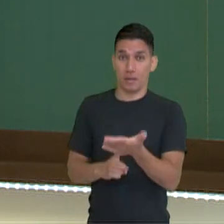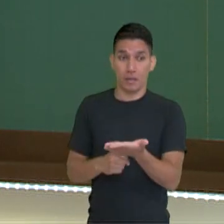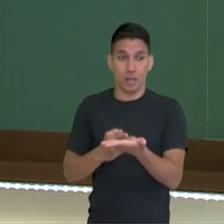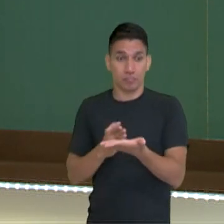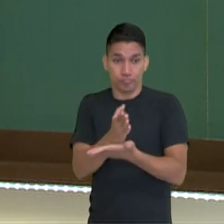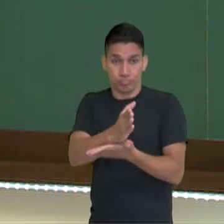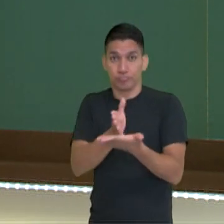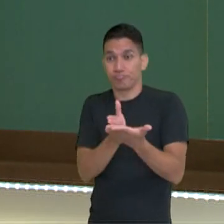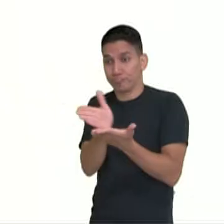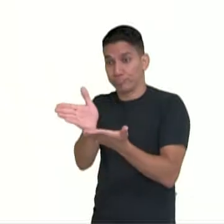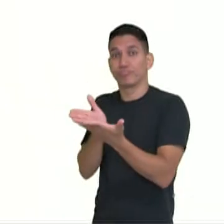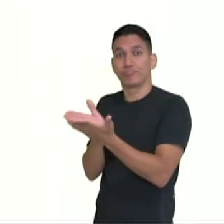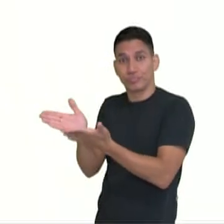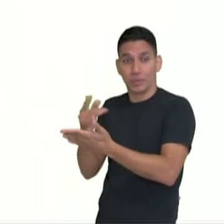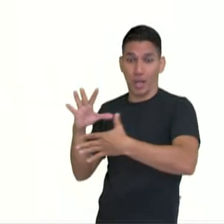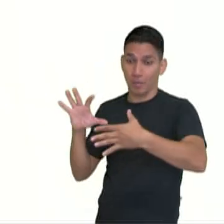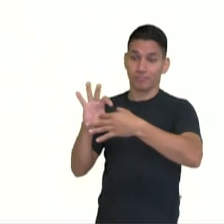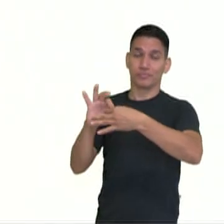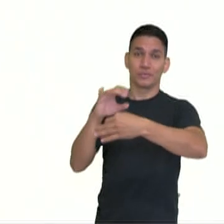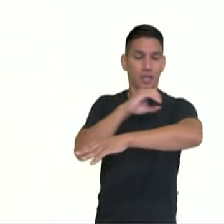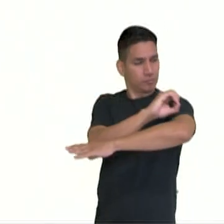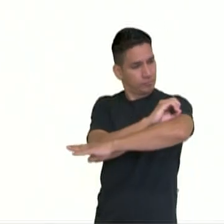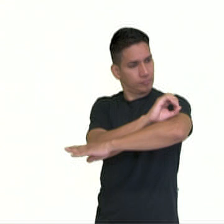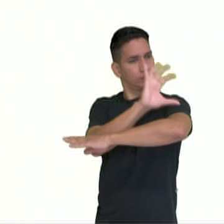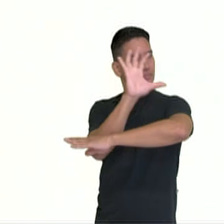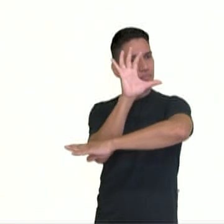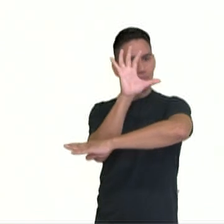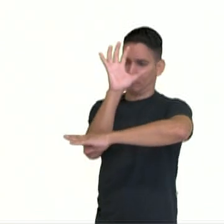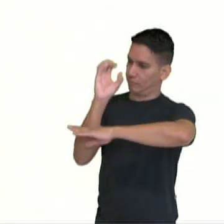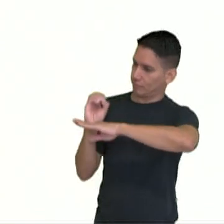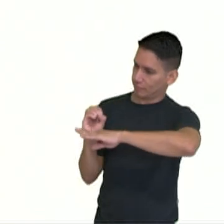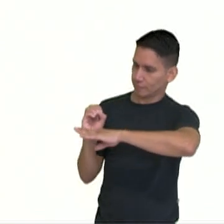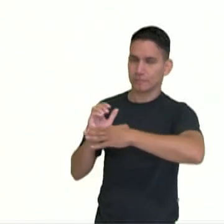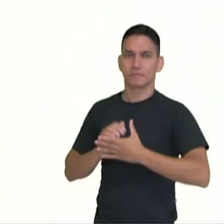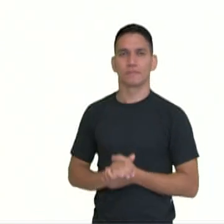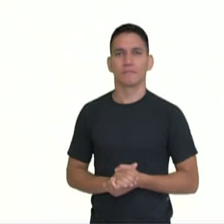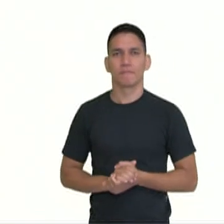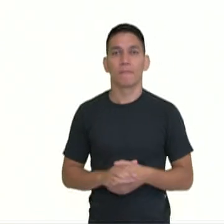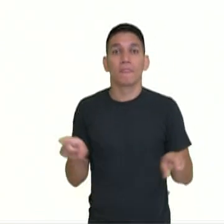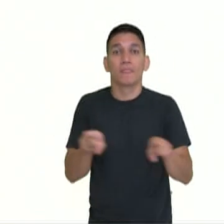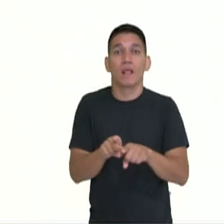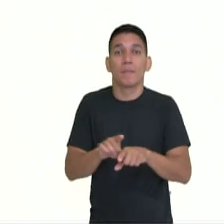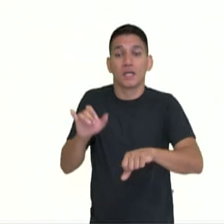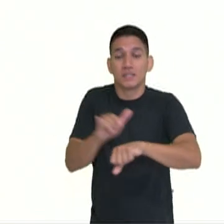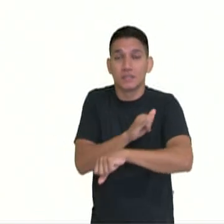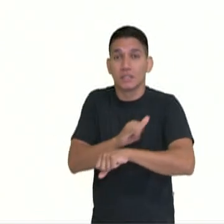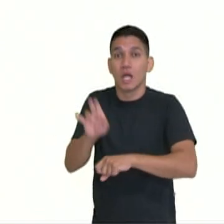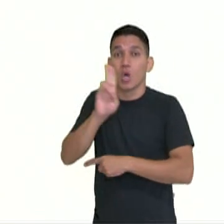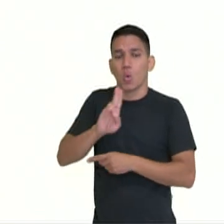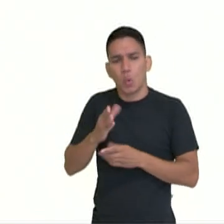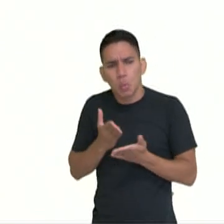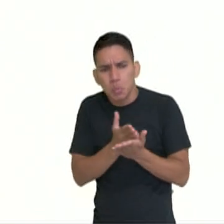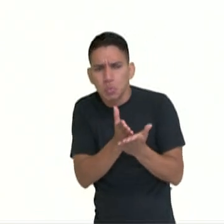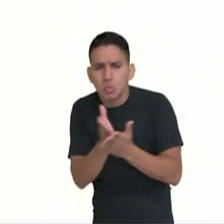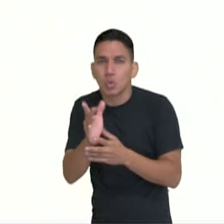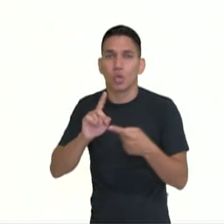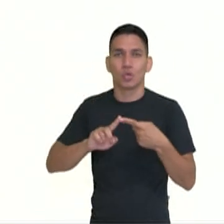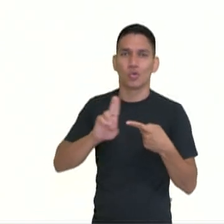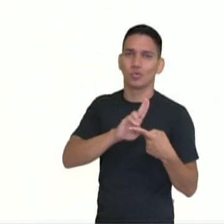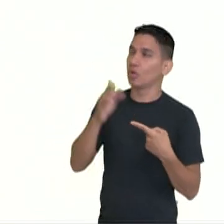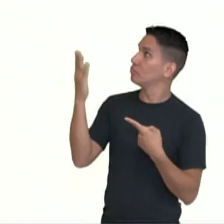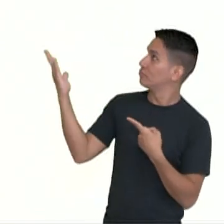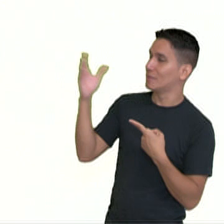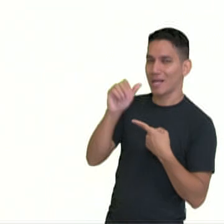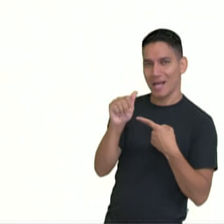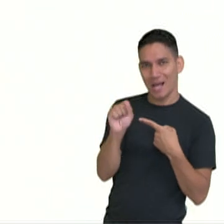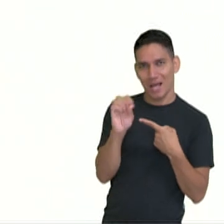direções a partir dessa observação do nascer e pôr do Sol. Instrumentos de orientação, astrolábio, utilizado